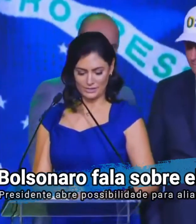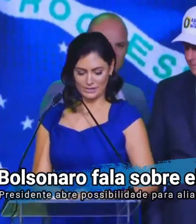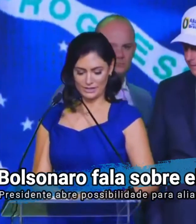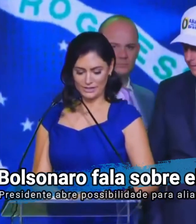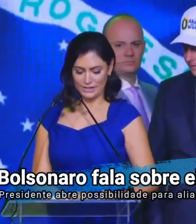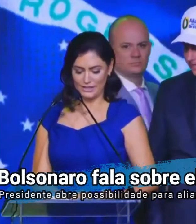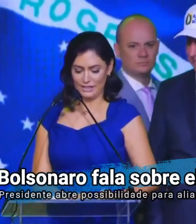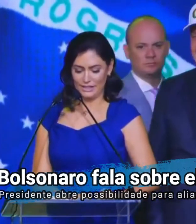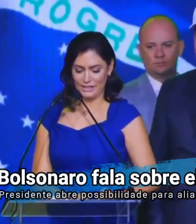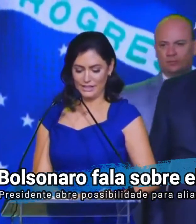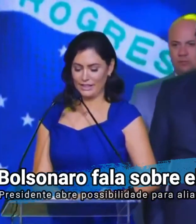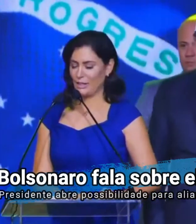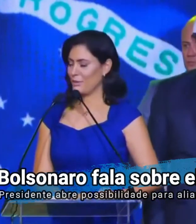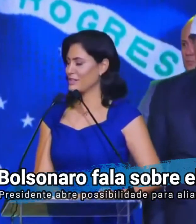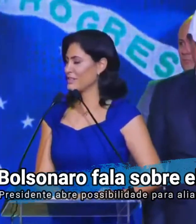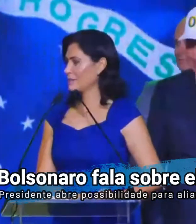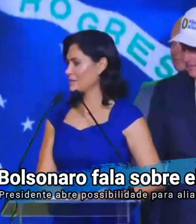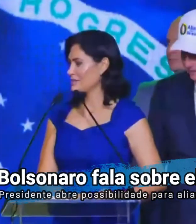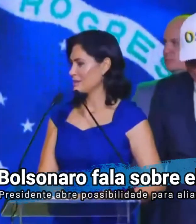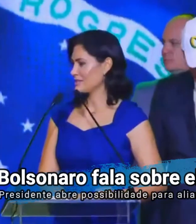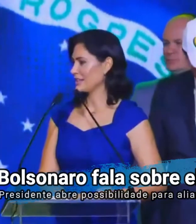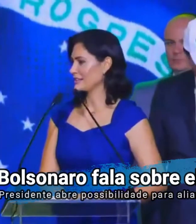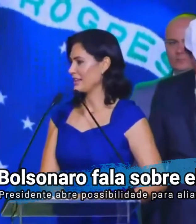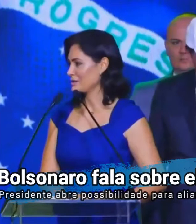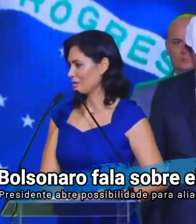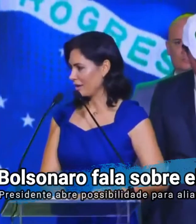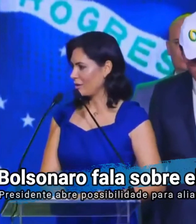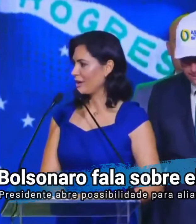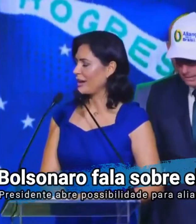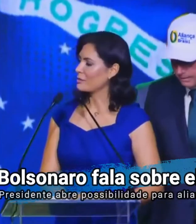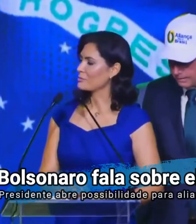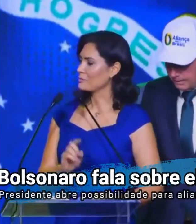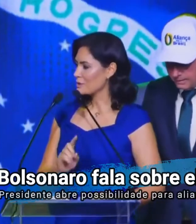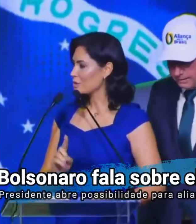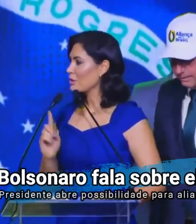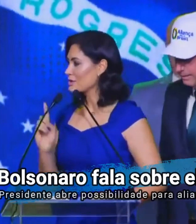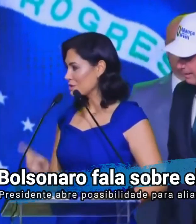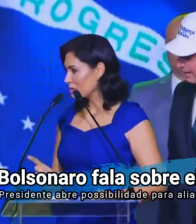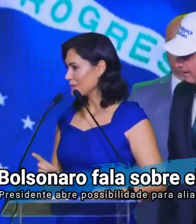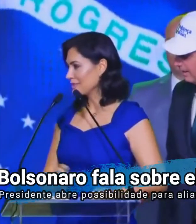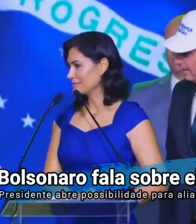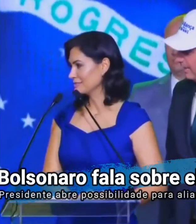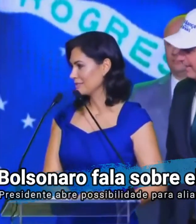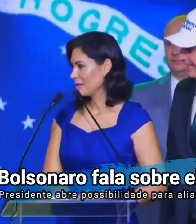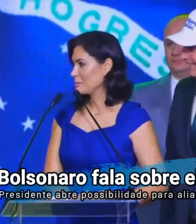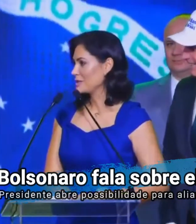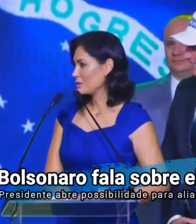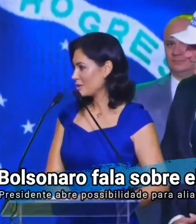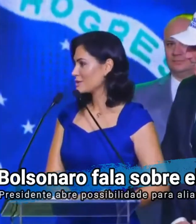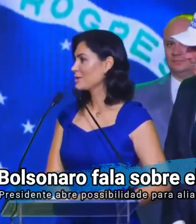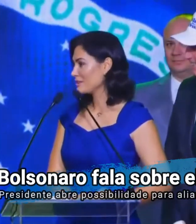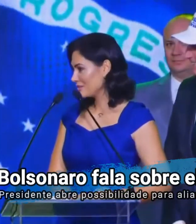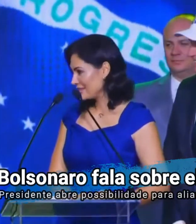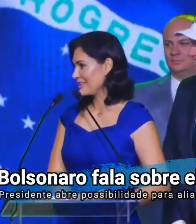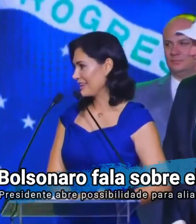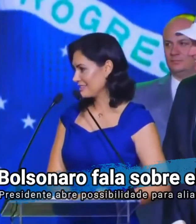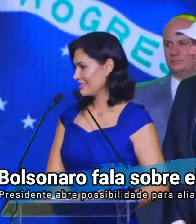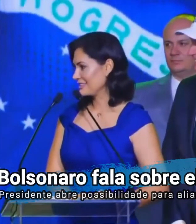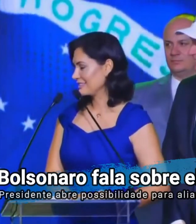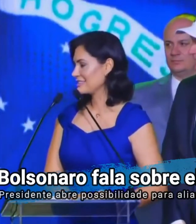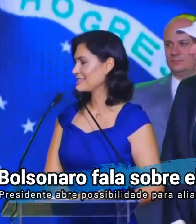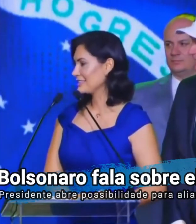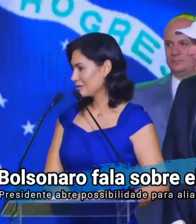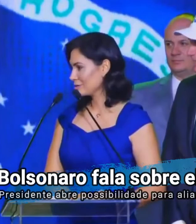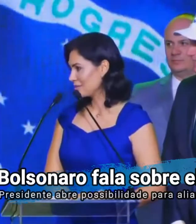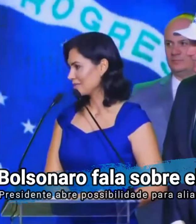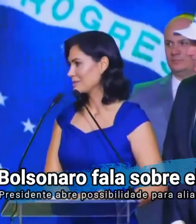estatuto. É, naquela parte da inclusão, secretário, você tem que colocar pessoa surda, pessoas com